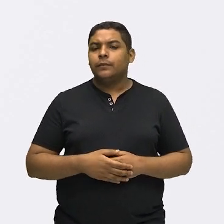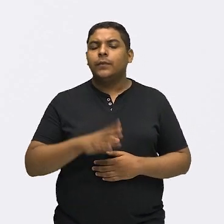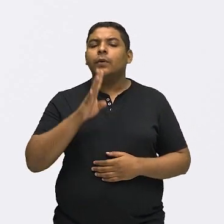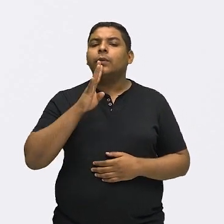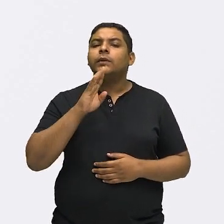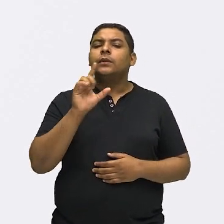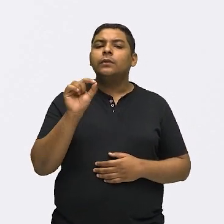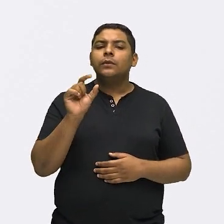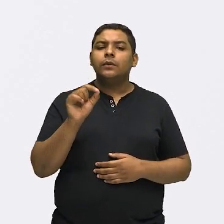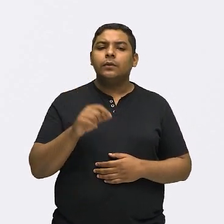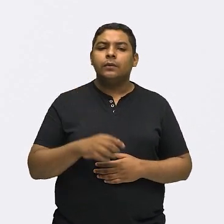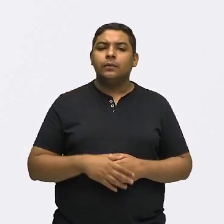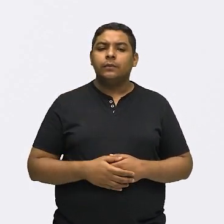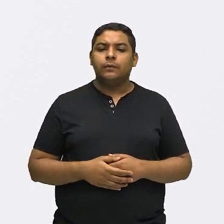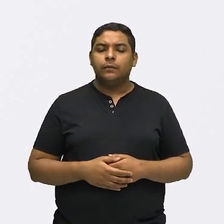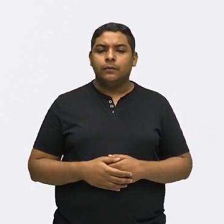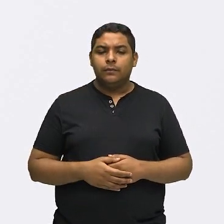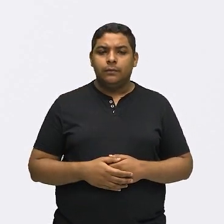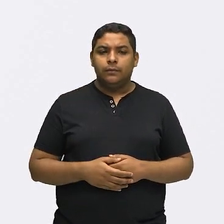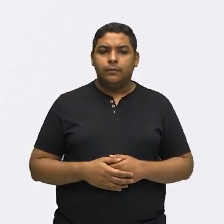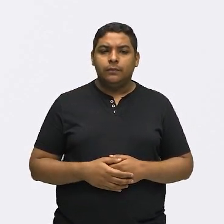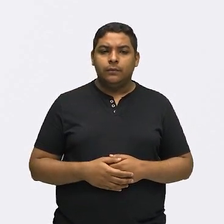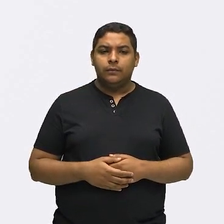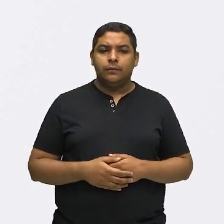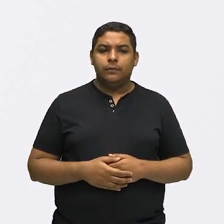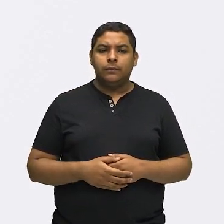conhecer a classificação da linha